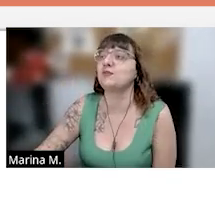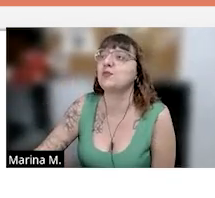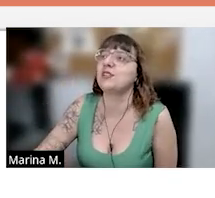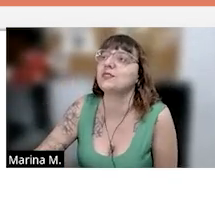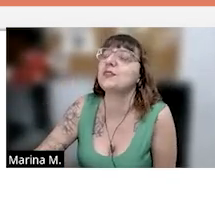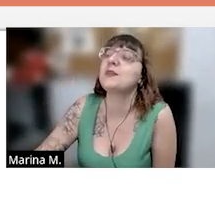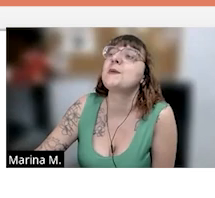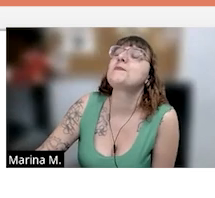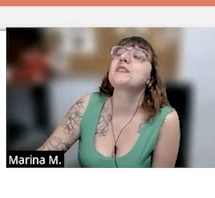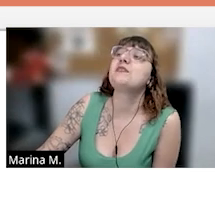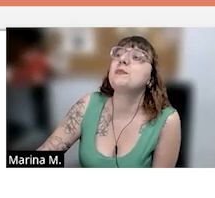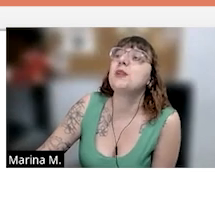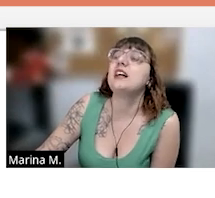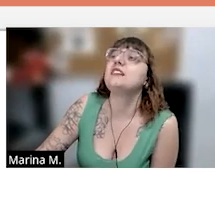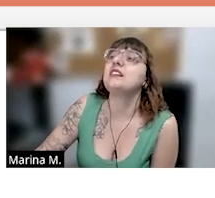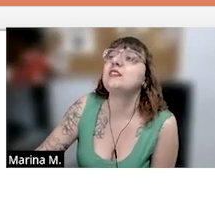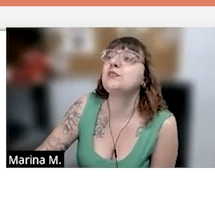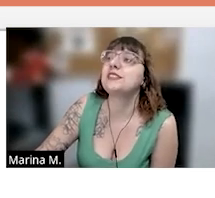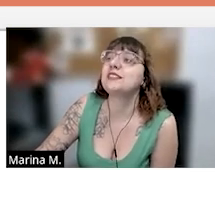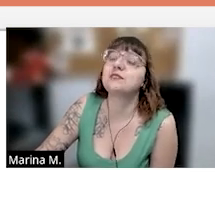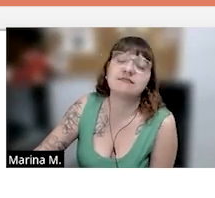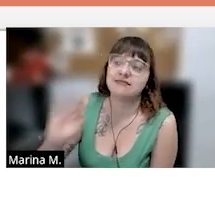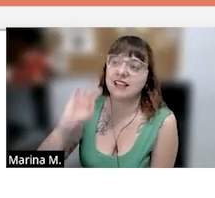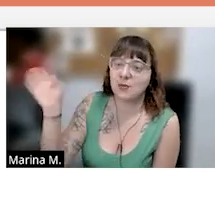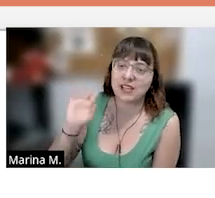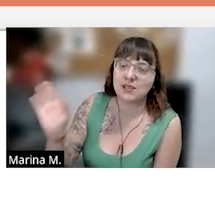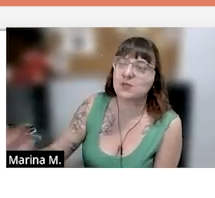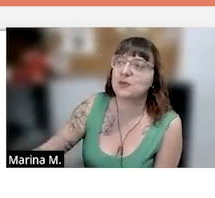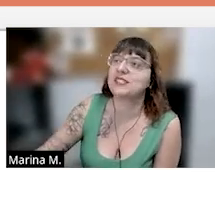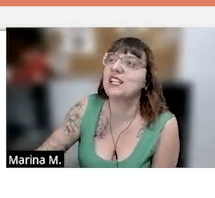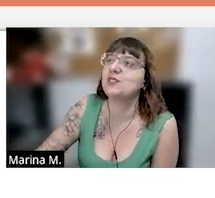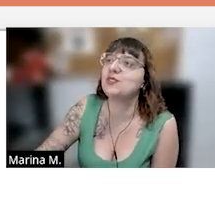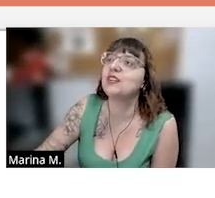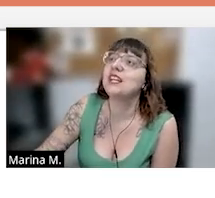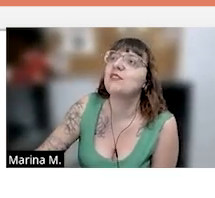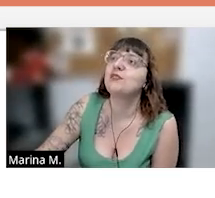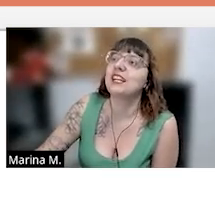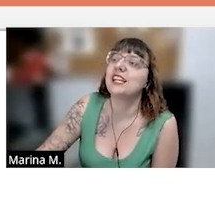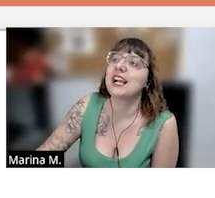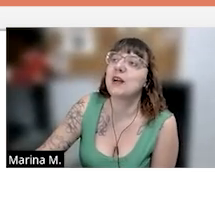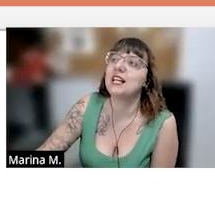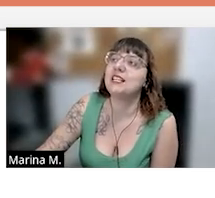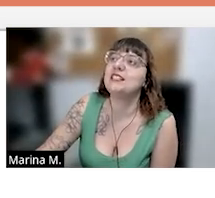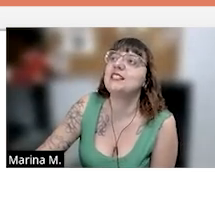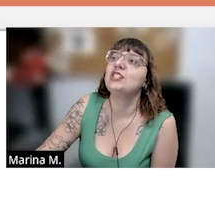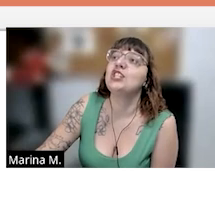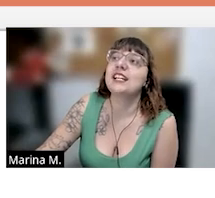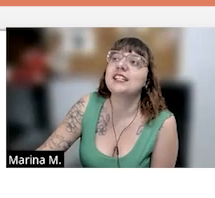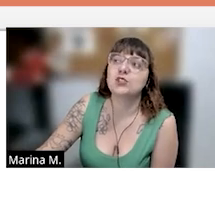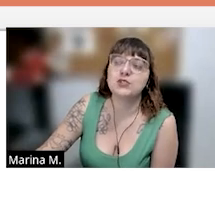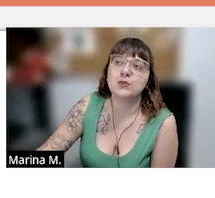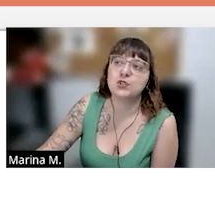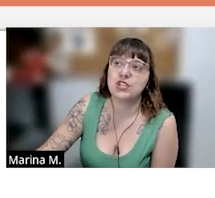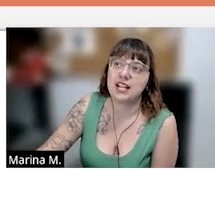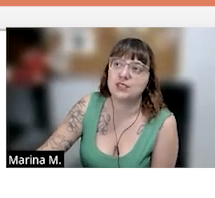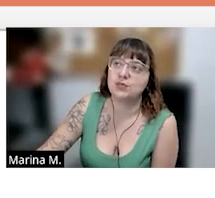que tá funcionando. Então vamos lá, eu vou tem alguns caminhos para fazer isso. Eu vou vir aqui em camada, gerenciador